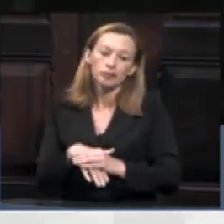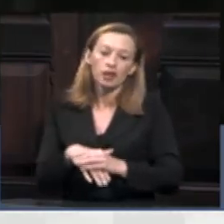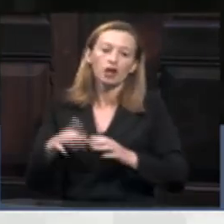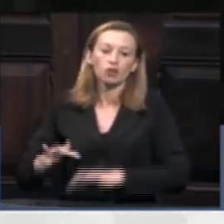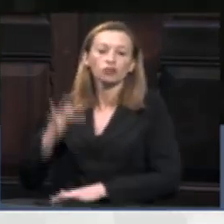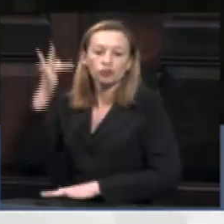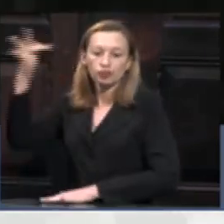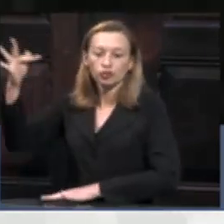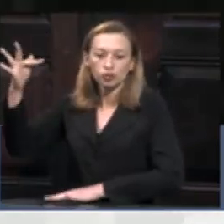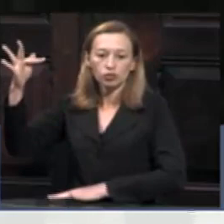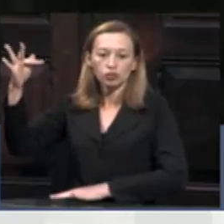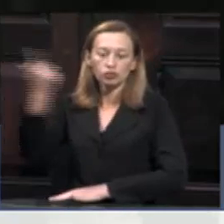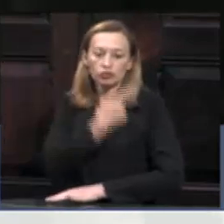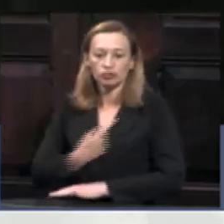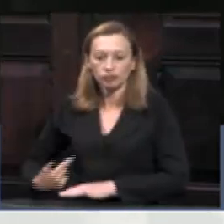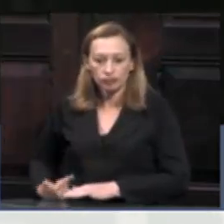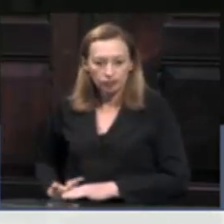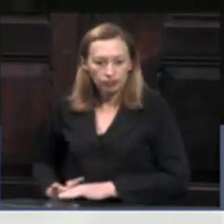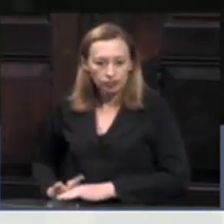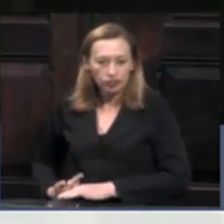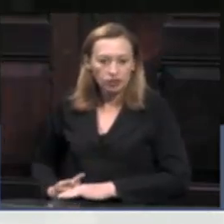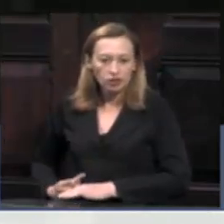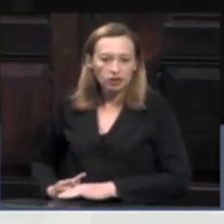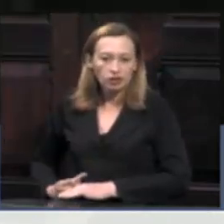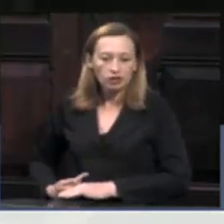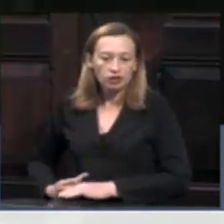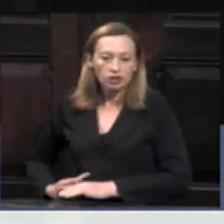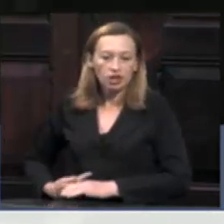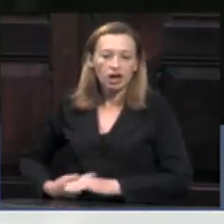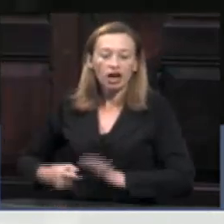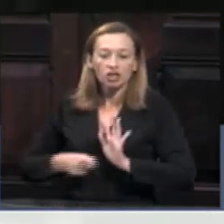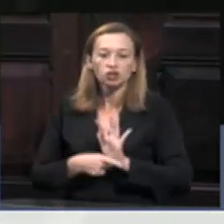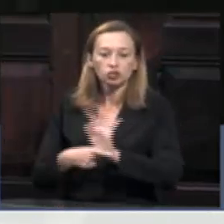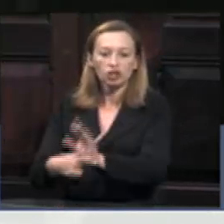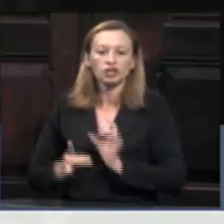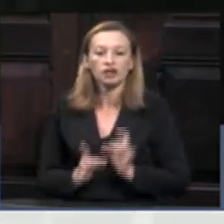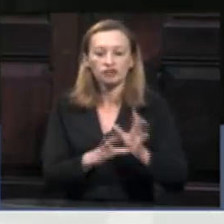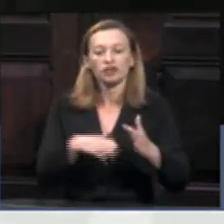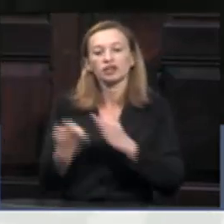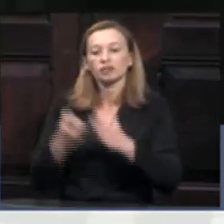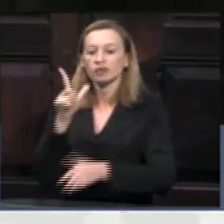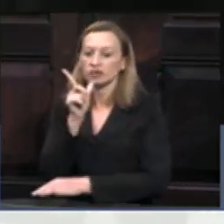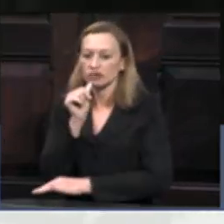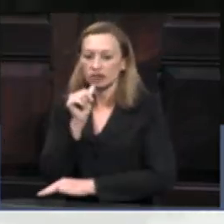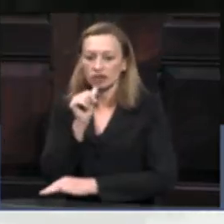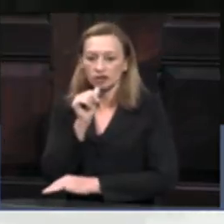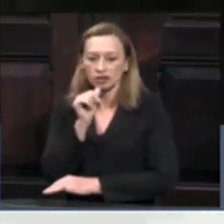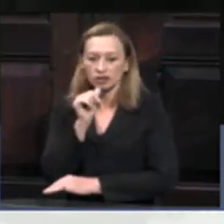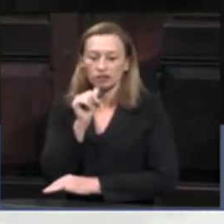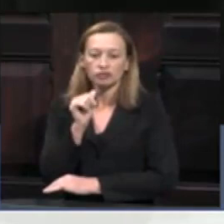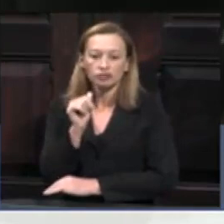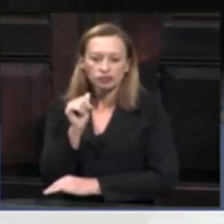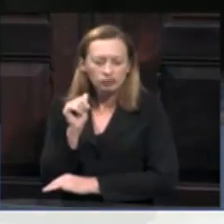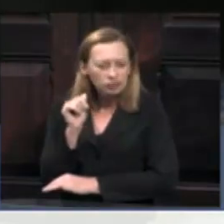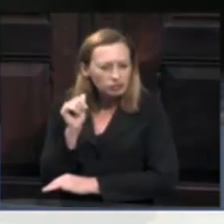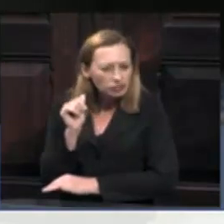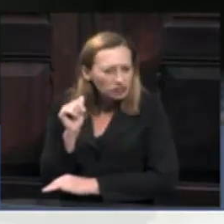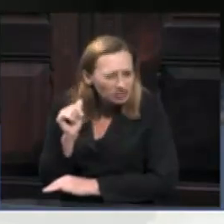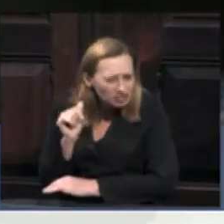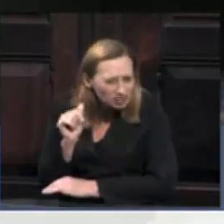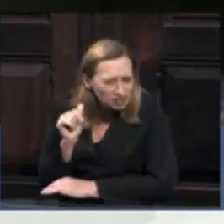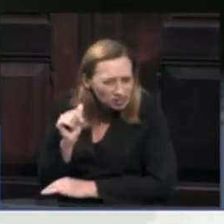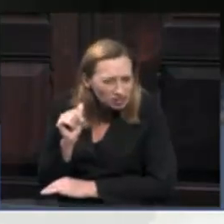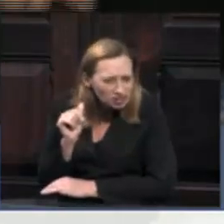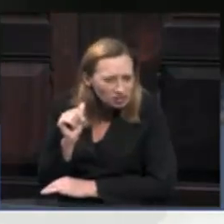futuro governador que está contribuindo com o voto de abstenção para vender